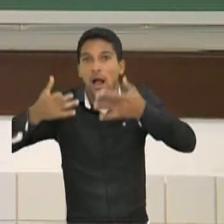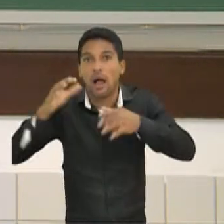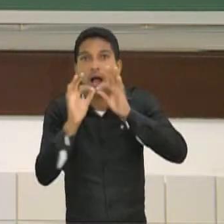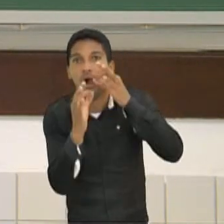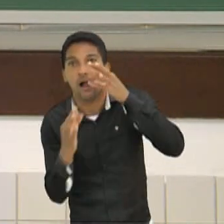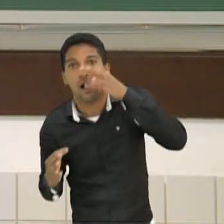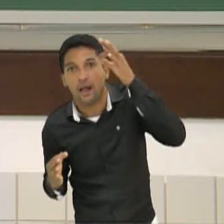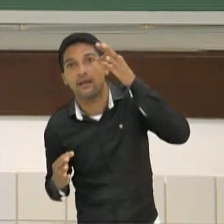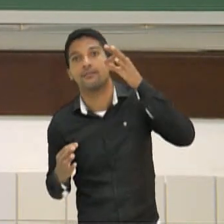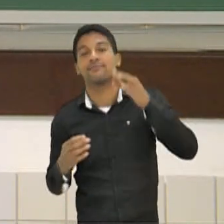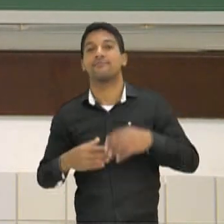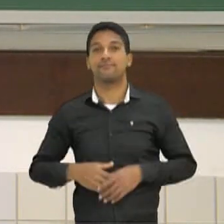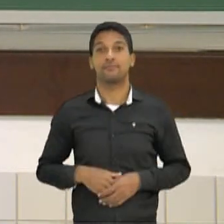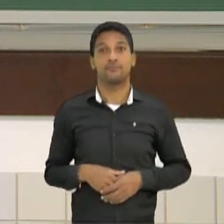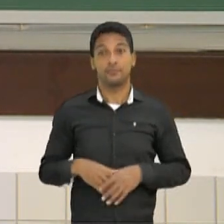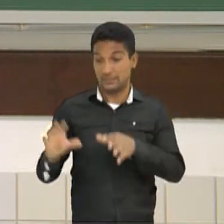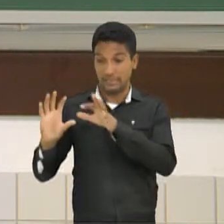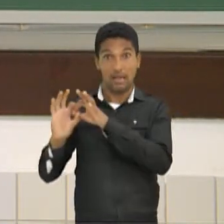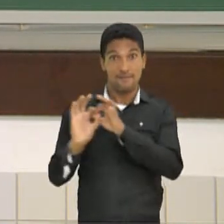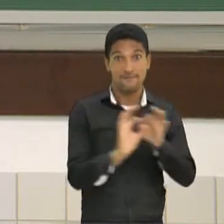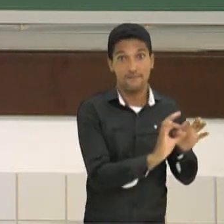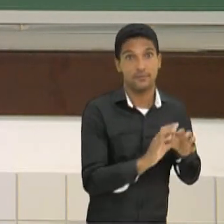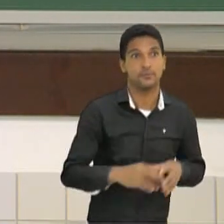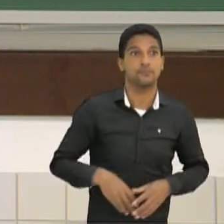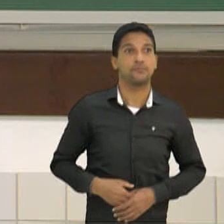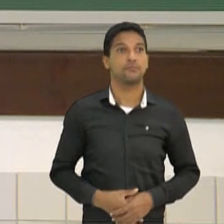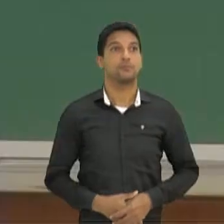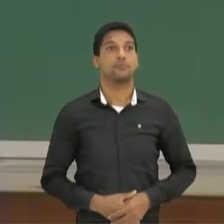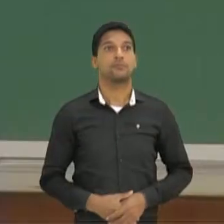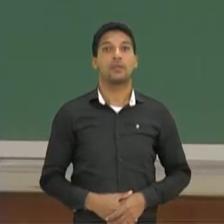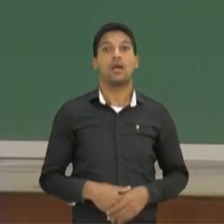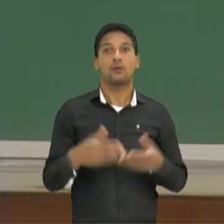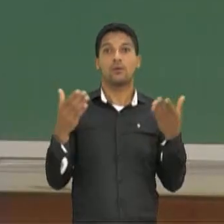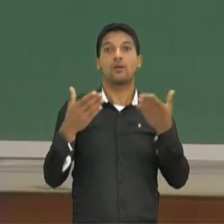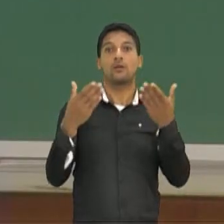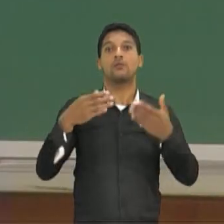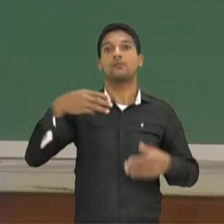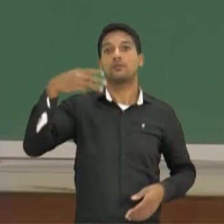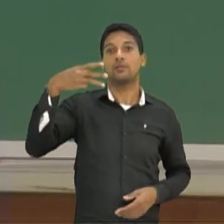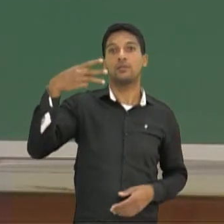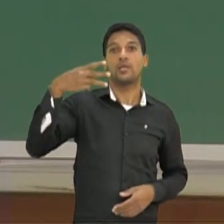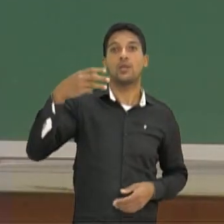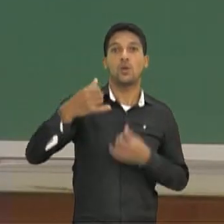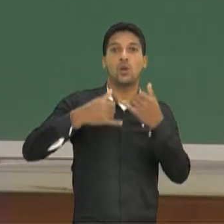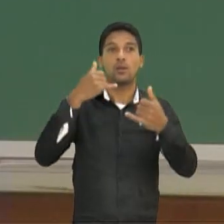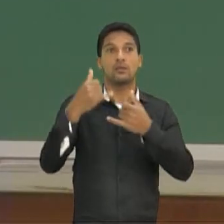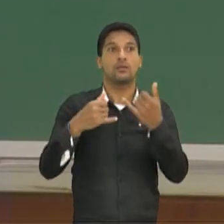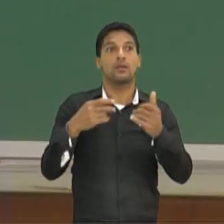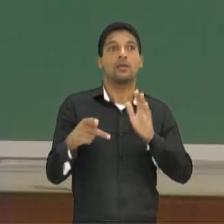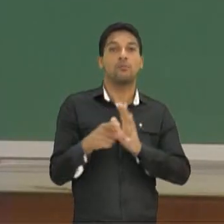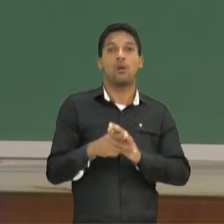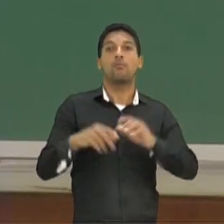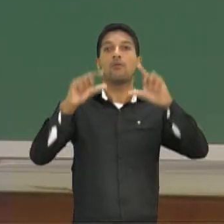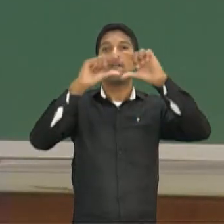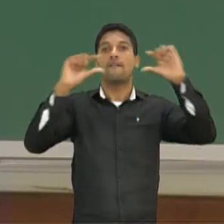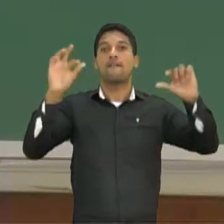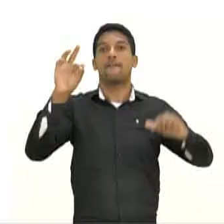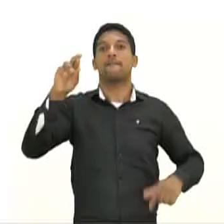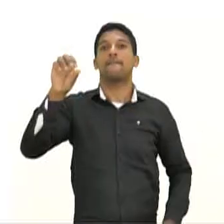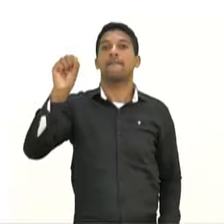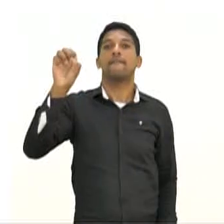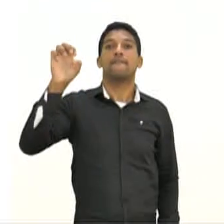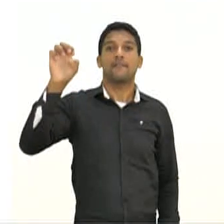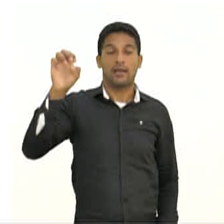o terceiro jogo é o jogo das frases, né? Então, antes de começar a cena, todos os jogadores sugerem frases que são colocadas numa